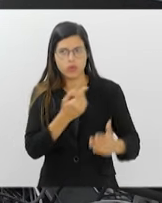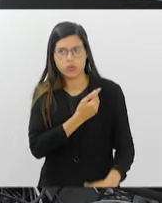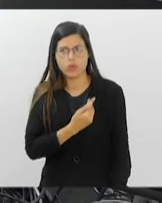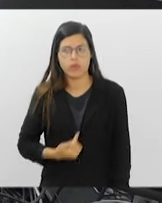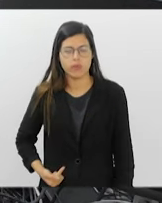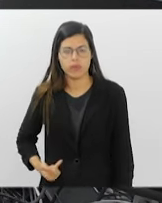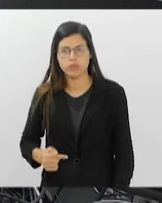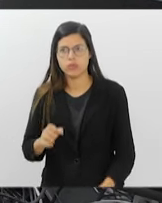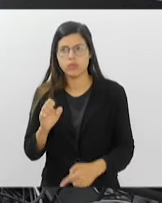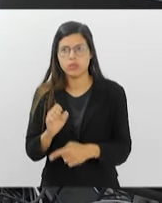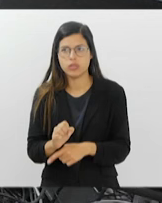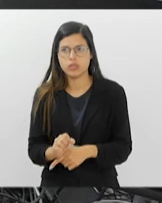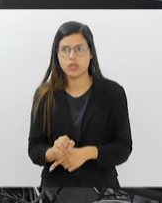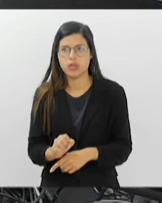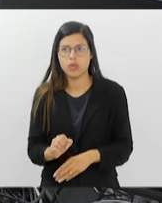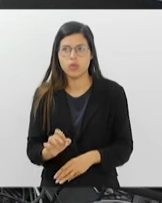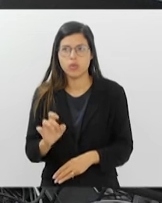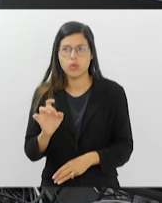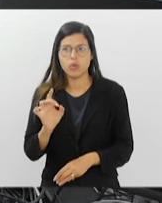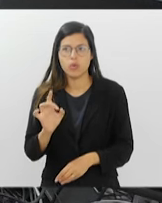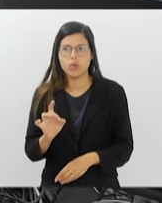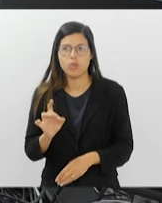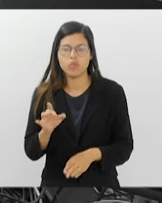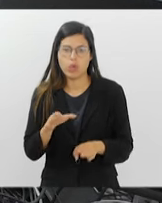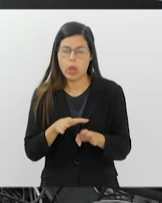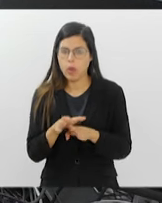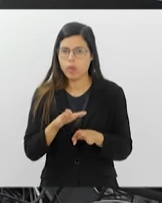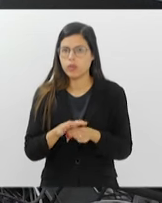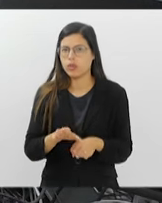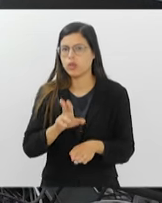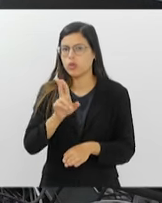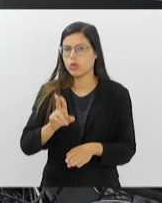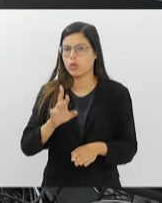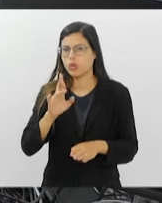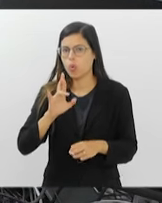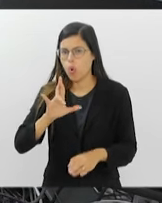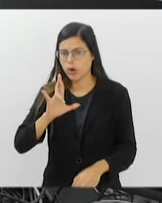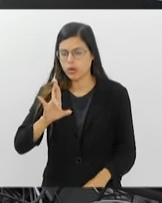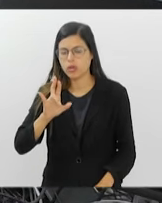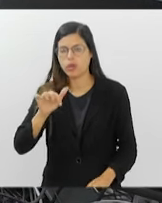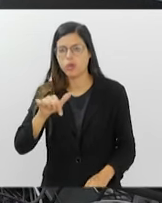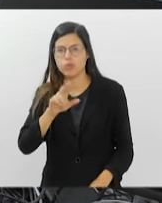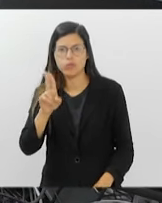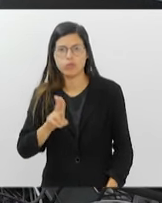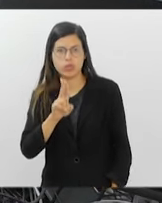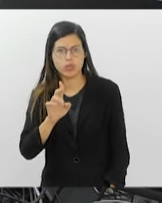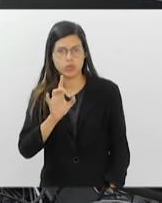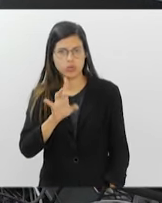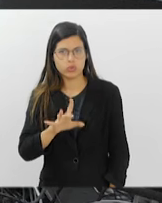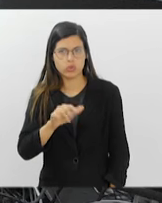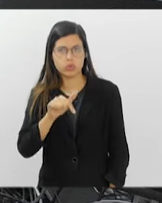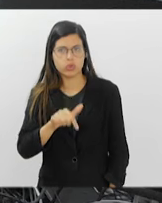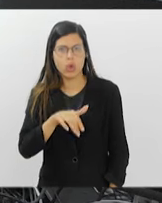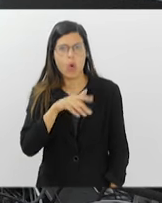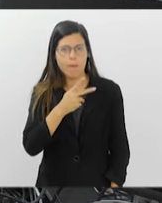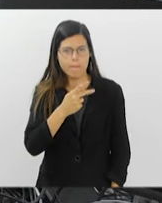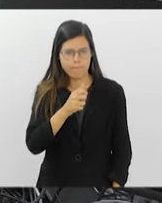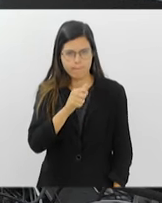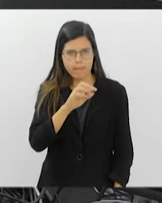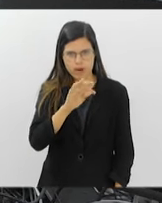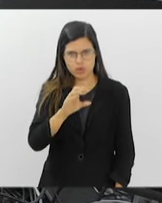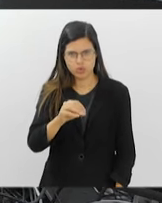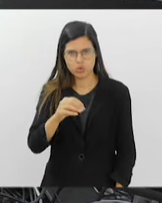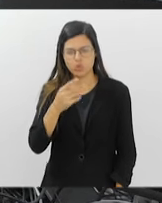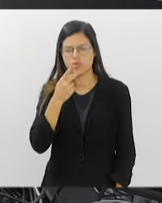rock rio só utiliza a área descampada para o evento né Ou seja aquele Pátio enorme lá que a gente falou aqui com